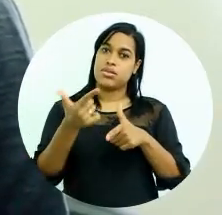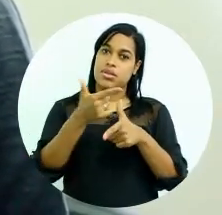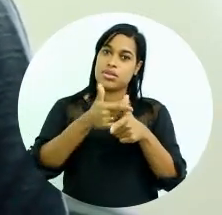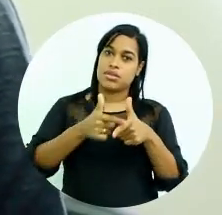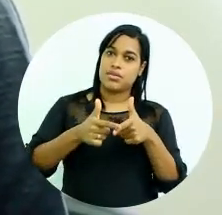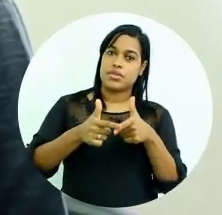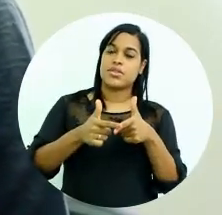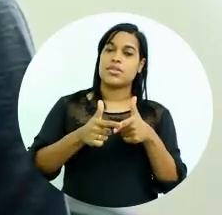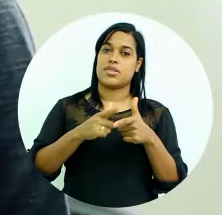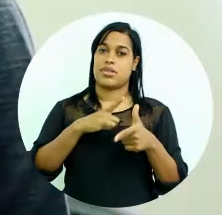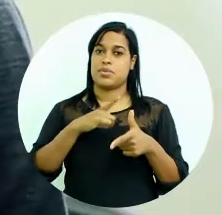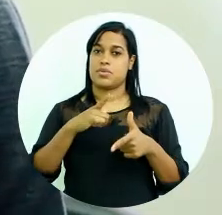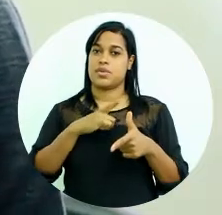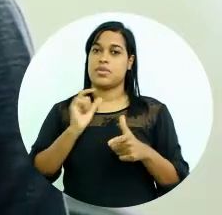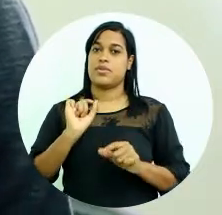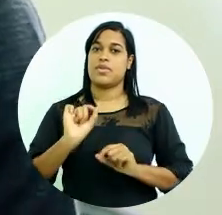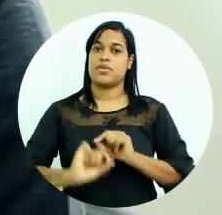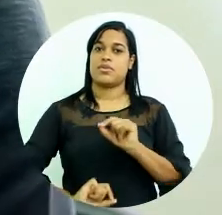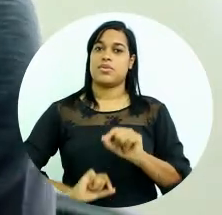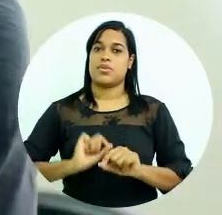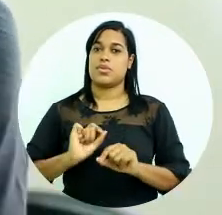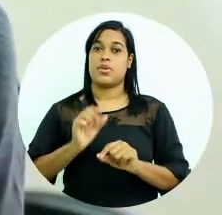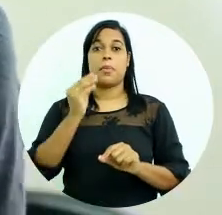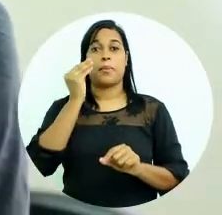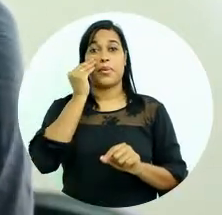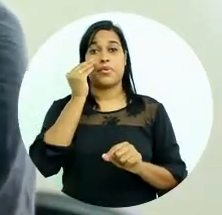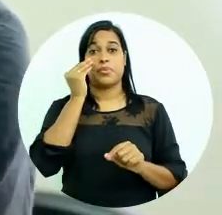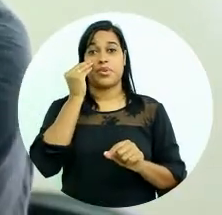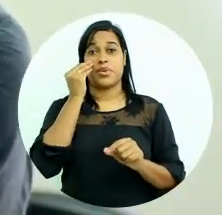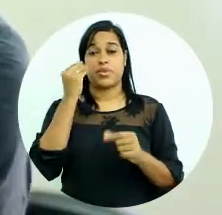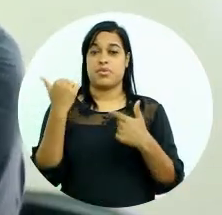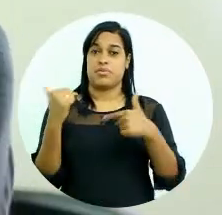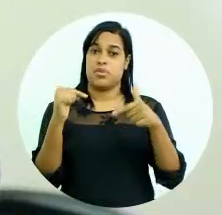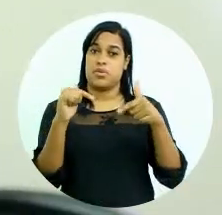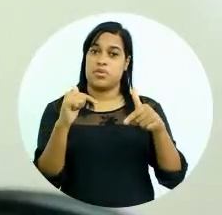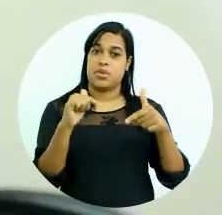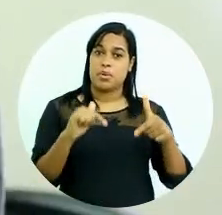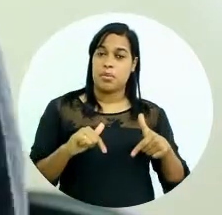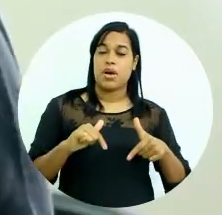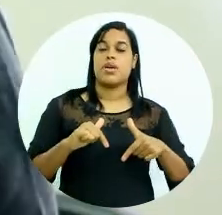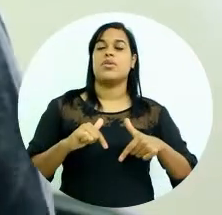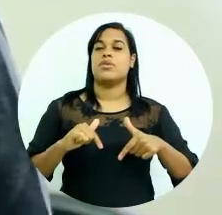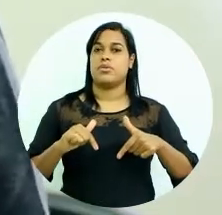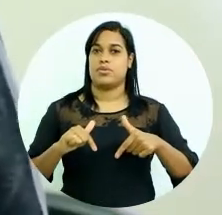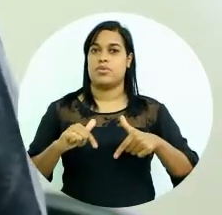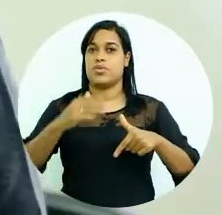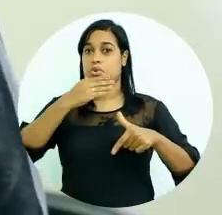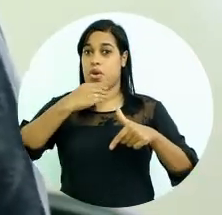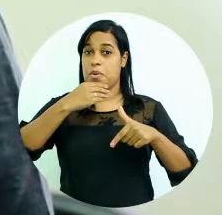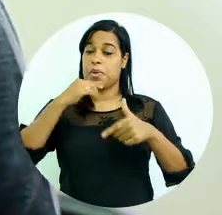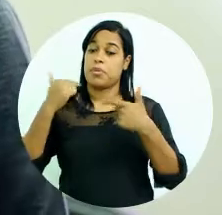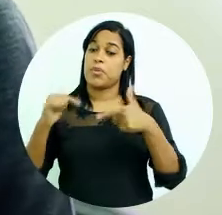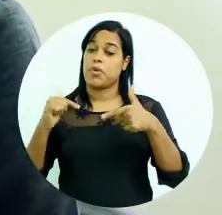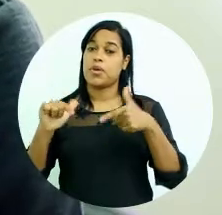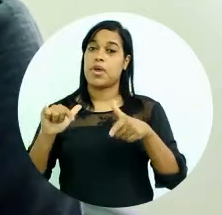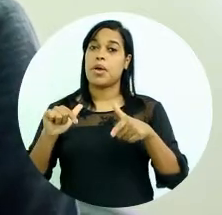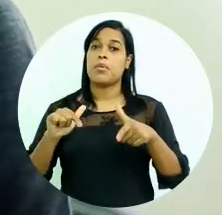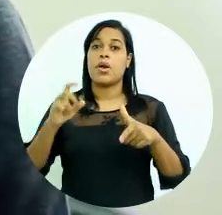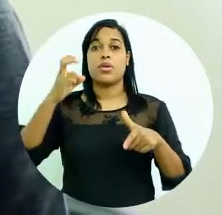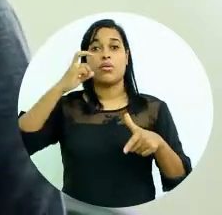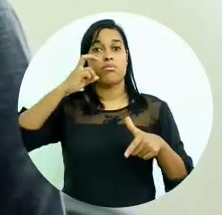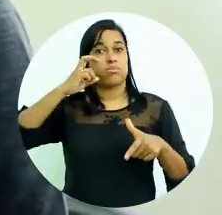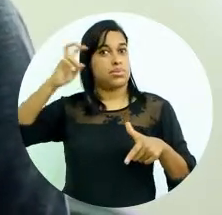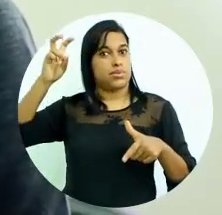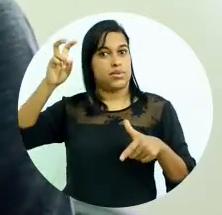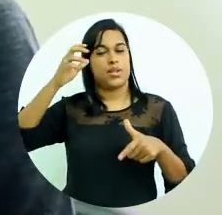ela era dividida, como se houvesse uma perspectiva para o trabalho braçal e outra para o